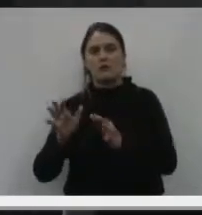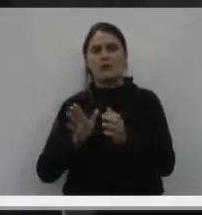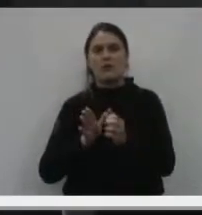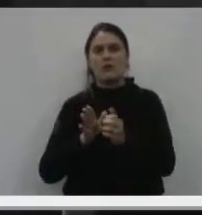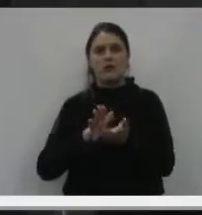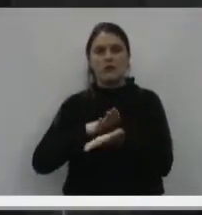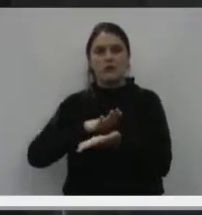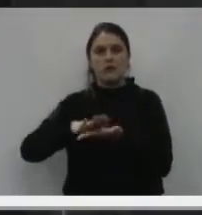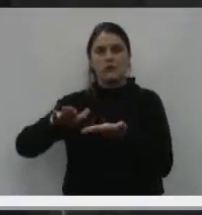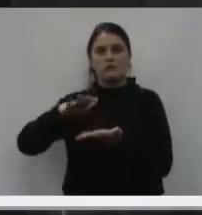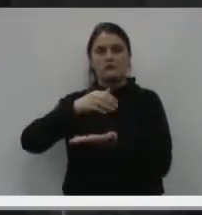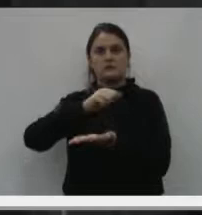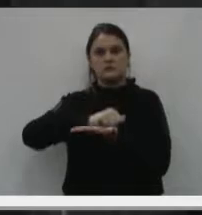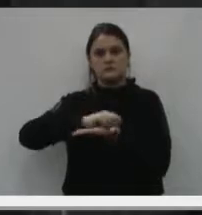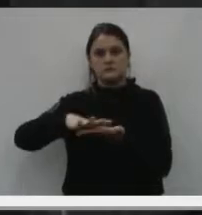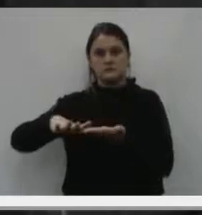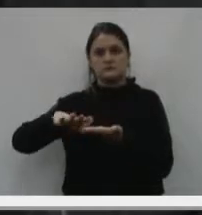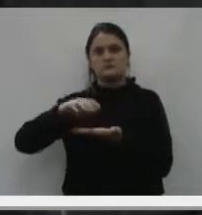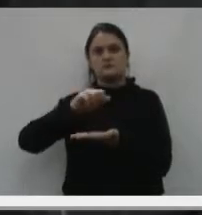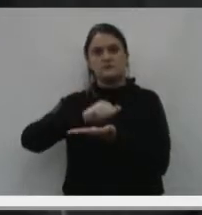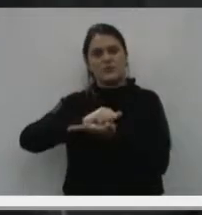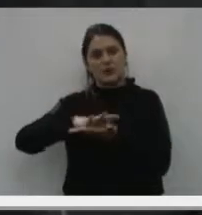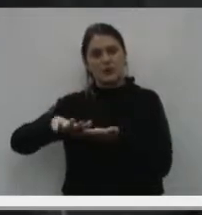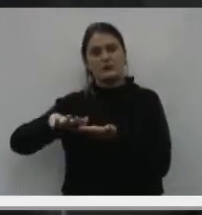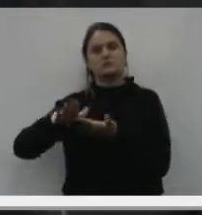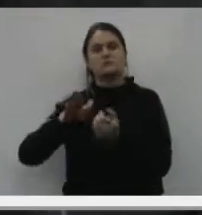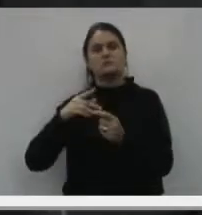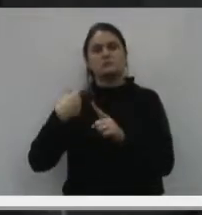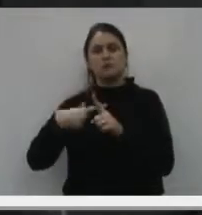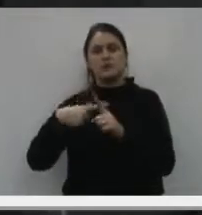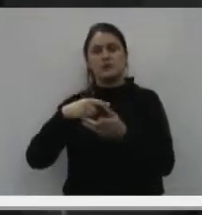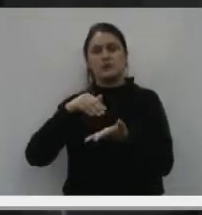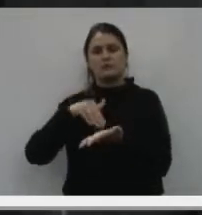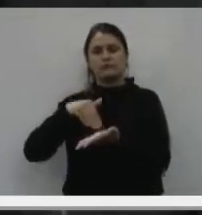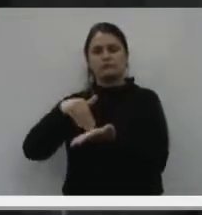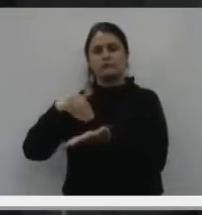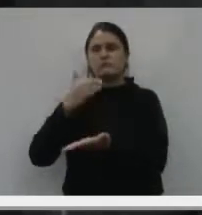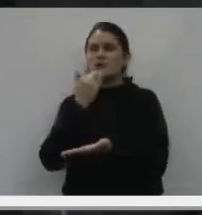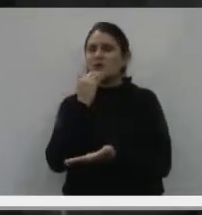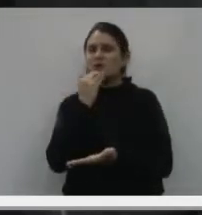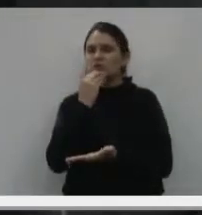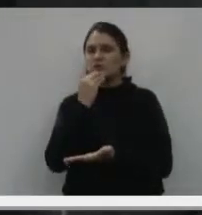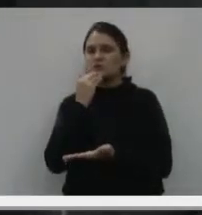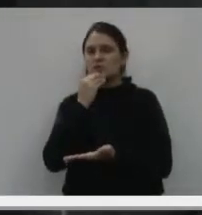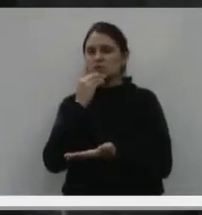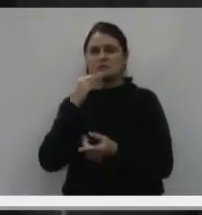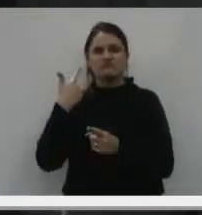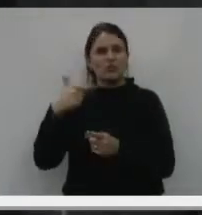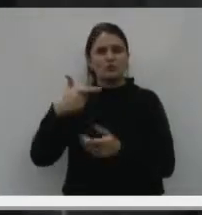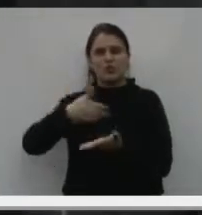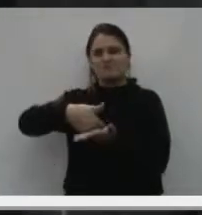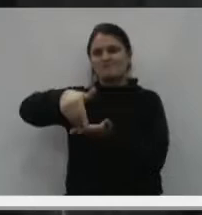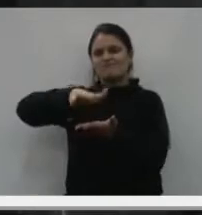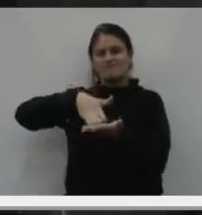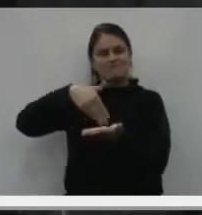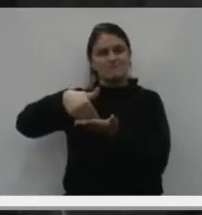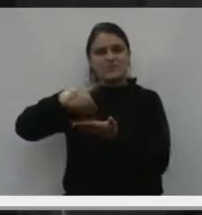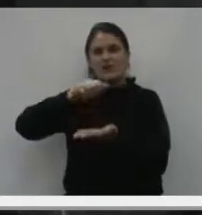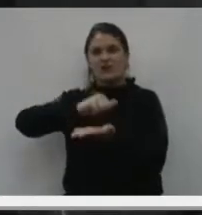remendo. Tem trechos que nós rodamos quilômetros e não vê um sinal de uma faixa